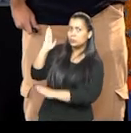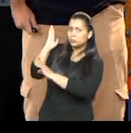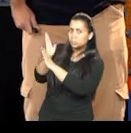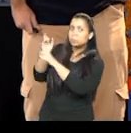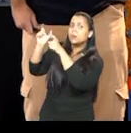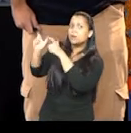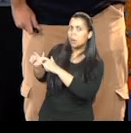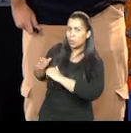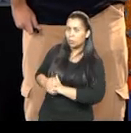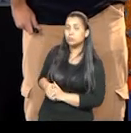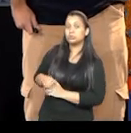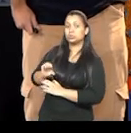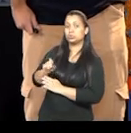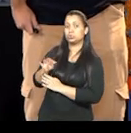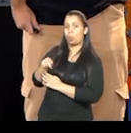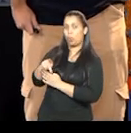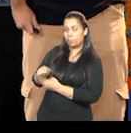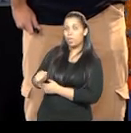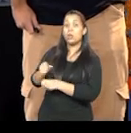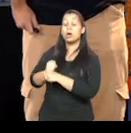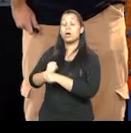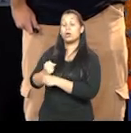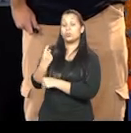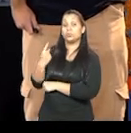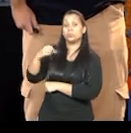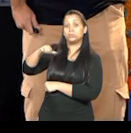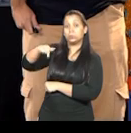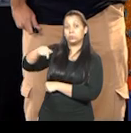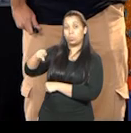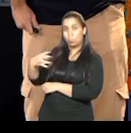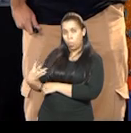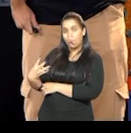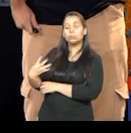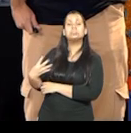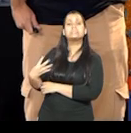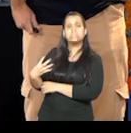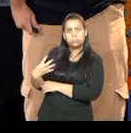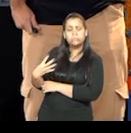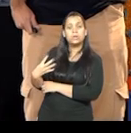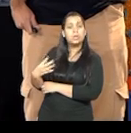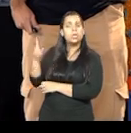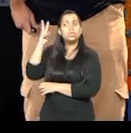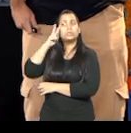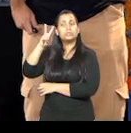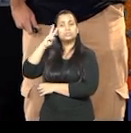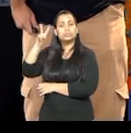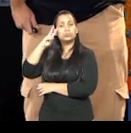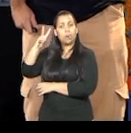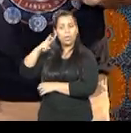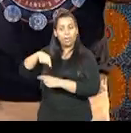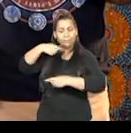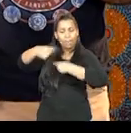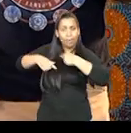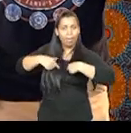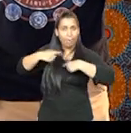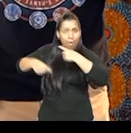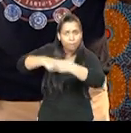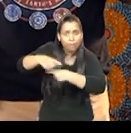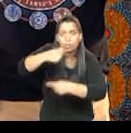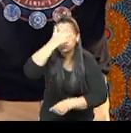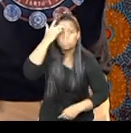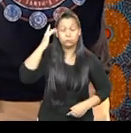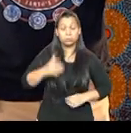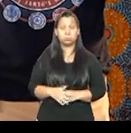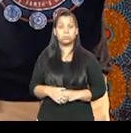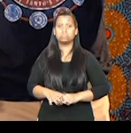na Etiópia em 1974 e ela ressignificou toda a história da evolução humana. Bom, nós